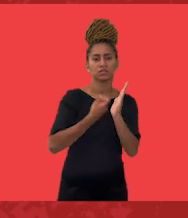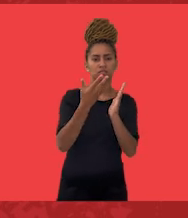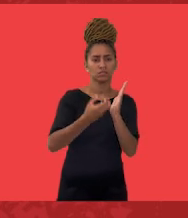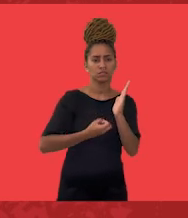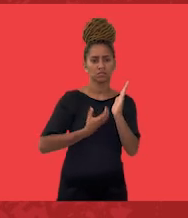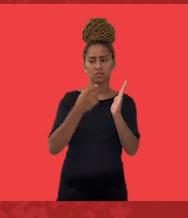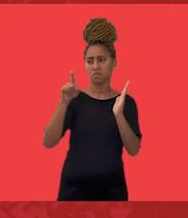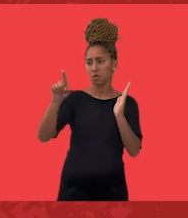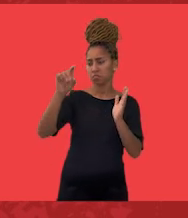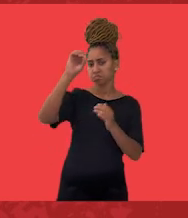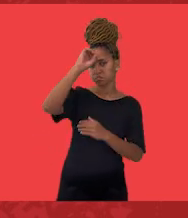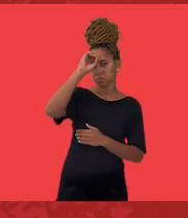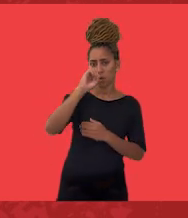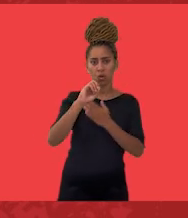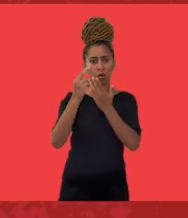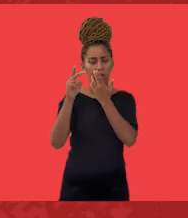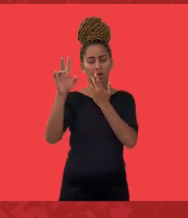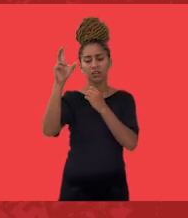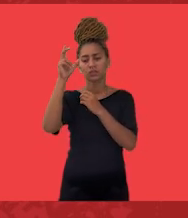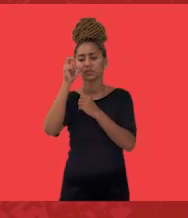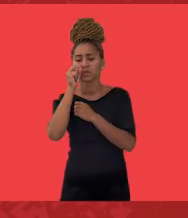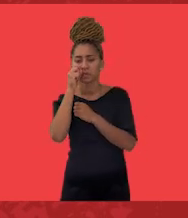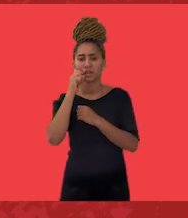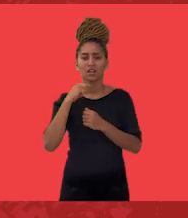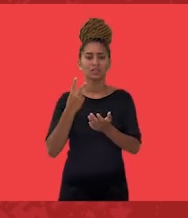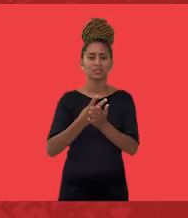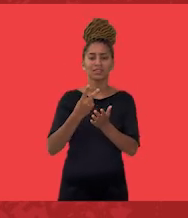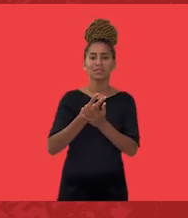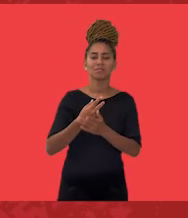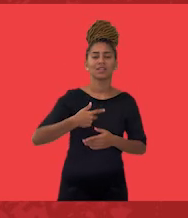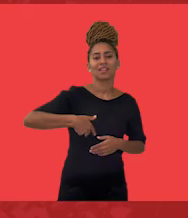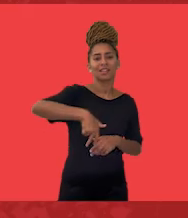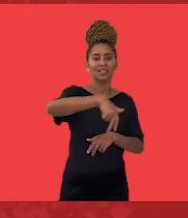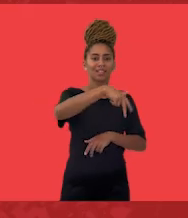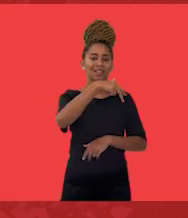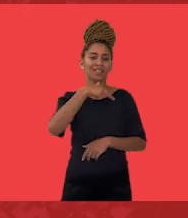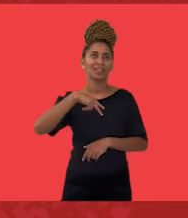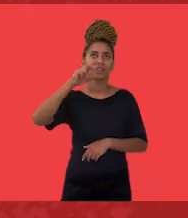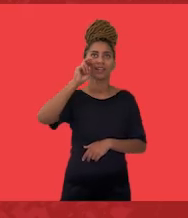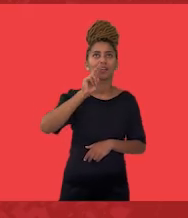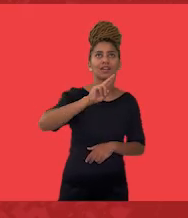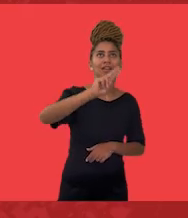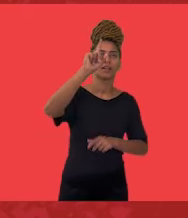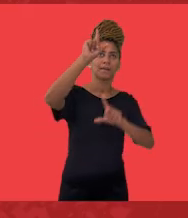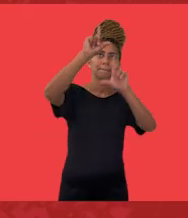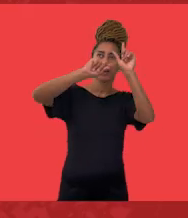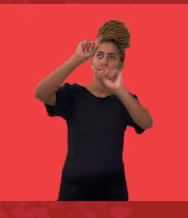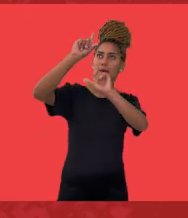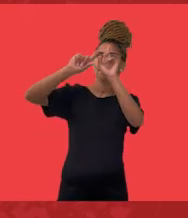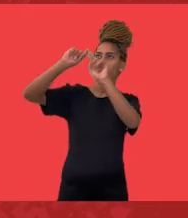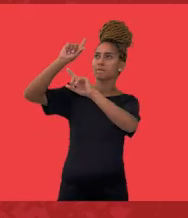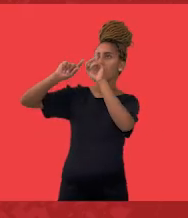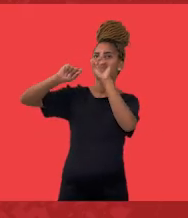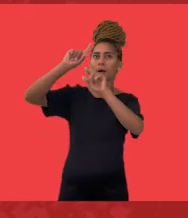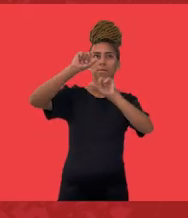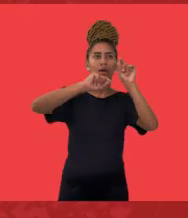Em algum lugar das 4 dimensões que você insistia dizer existir no universo, vaga